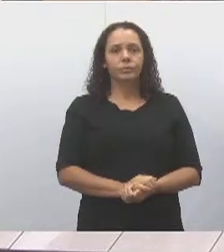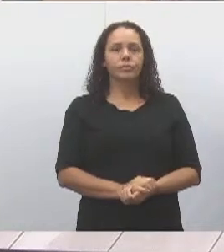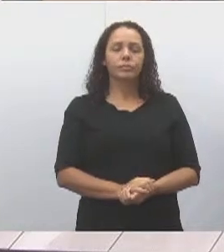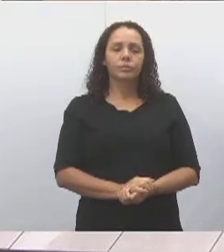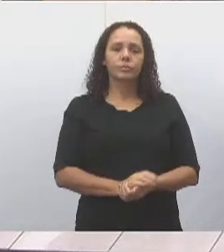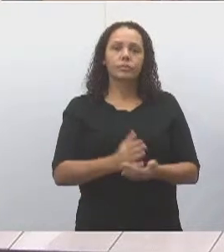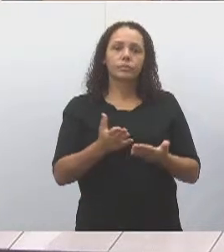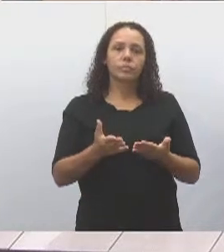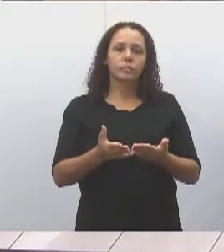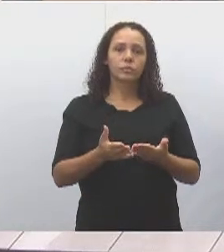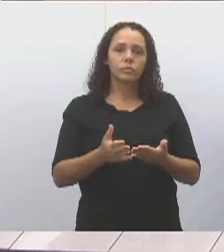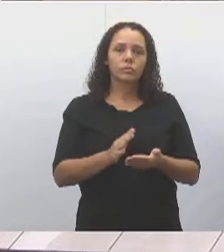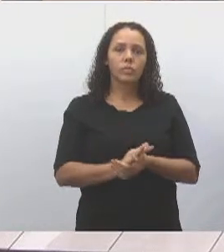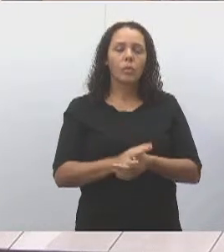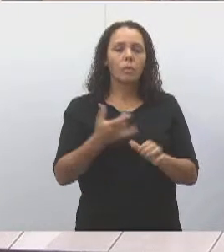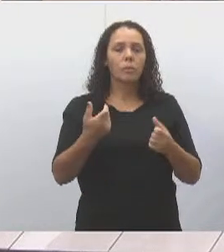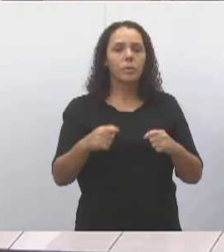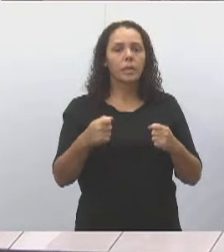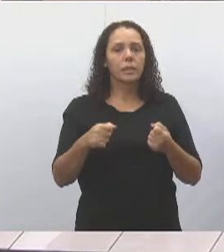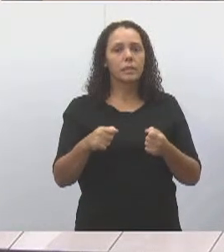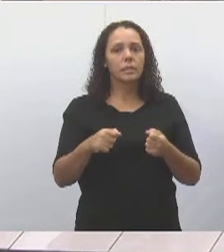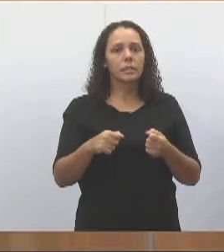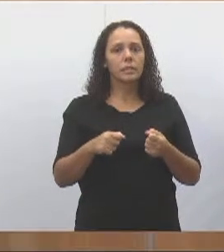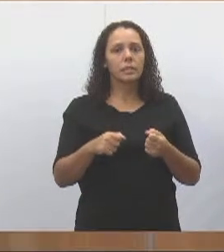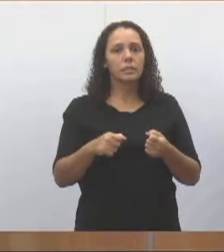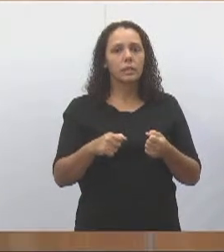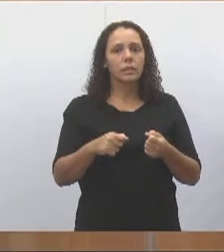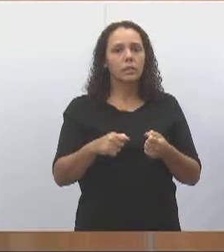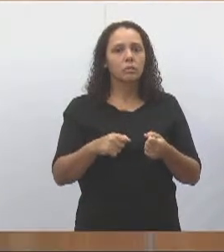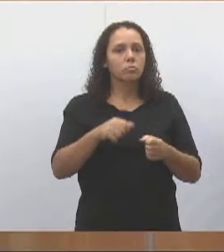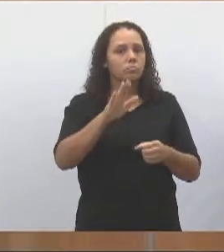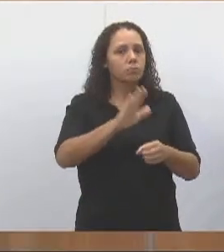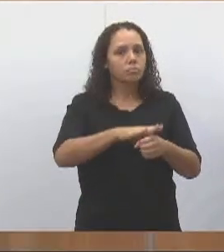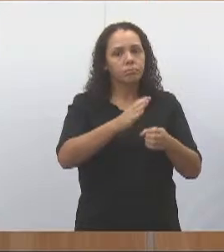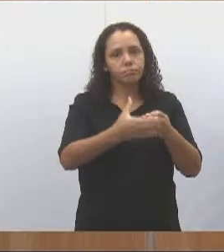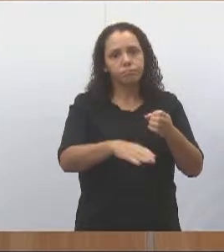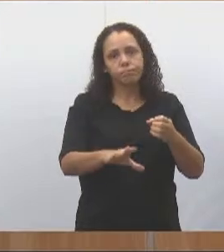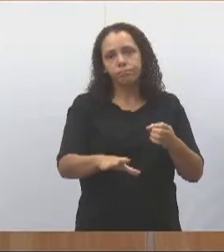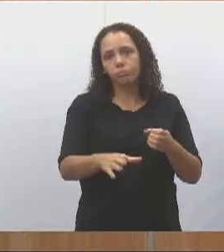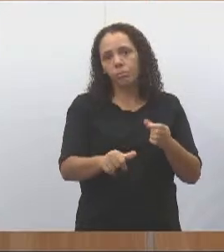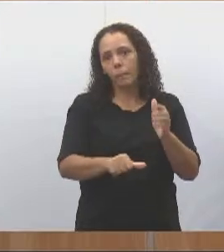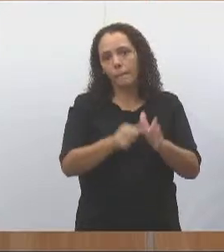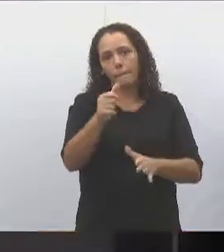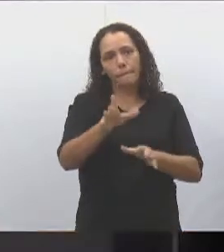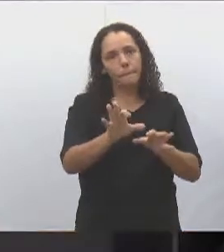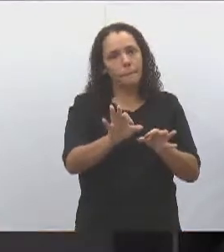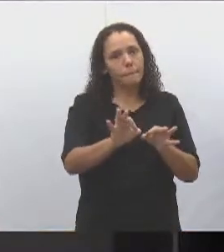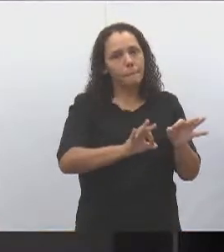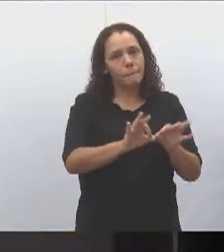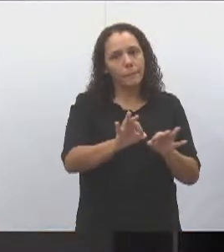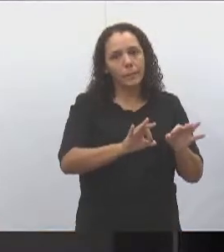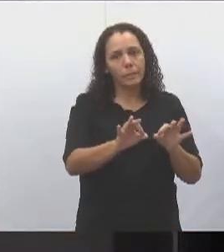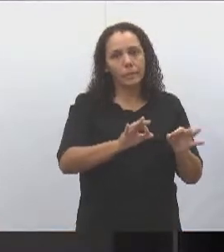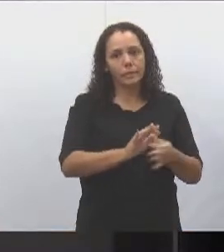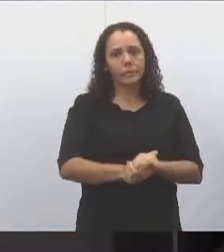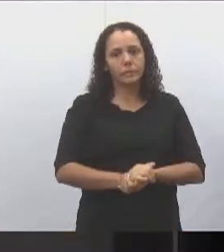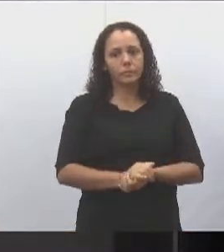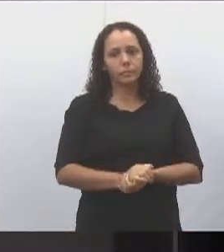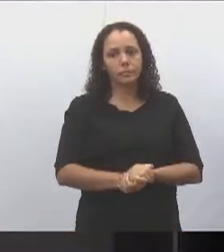Processo de regularização fundiária. Essa é a resposta que eu tenho. Essa é a resposta para